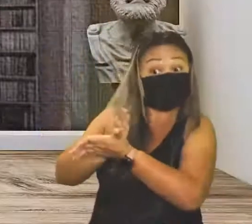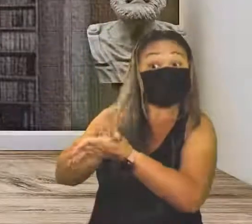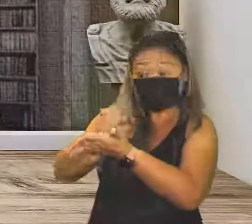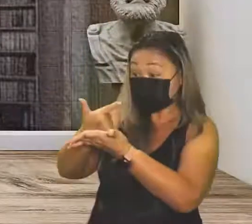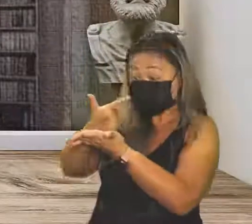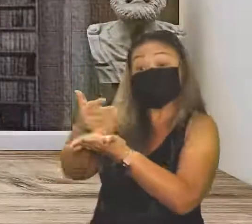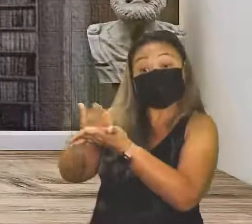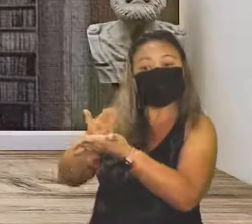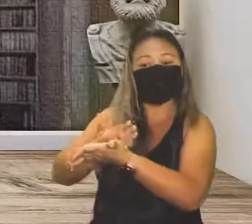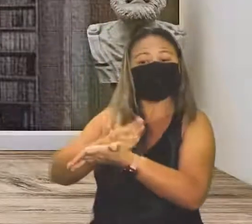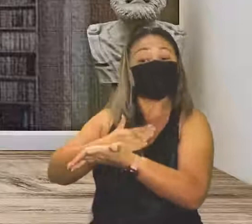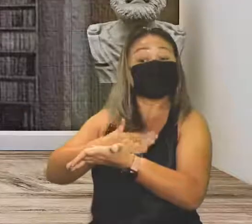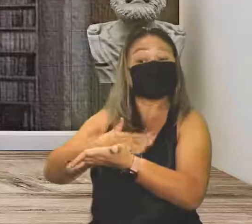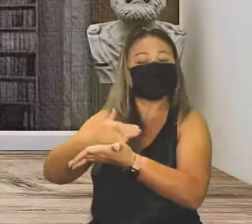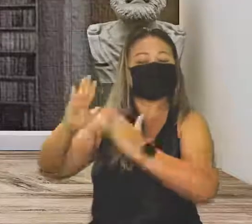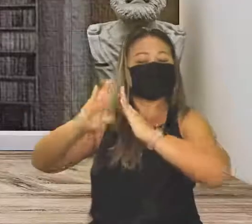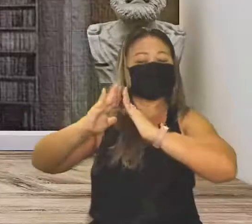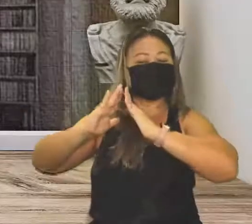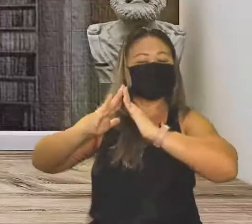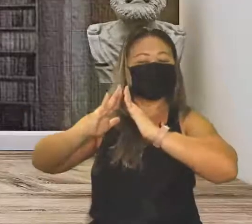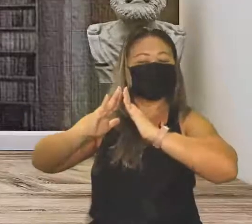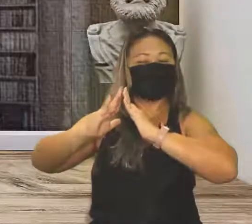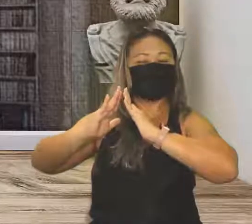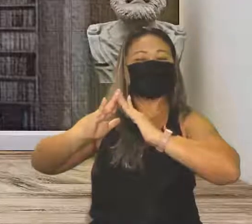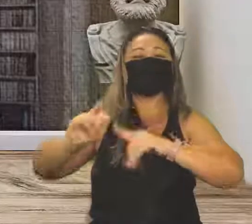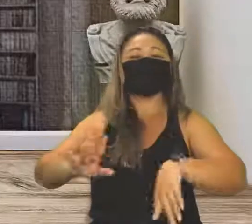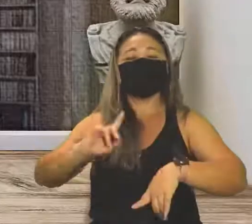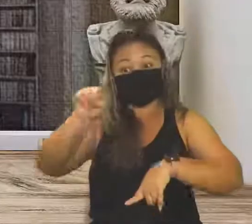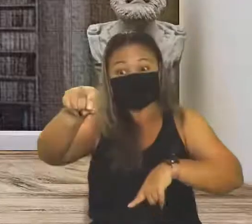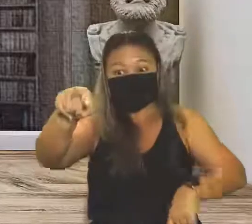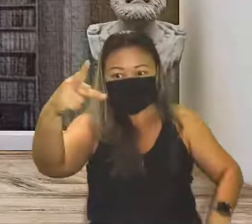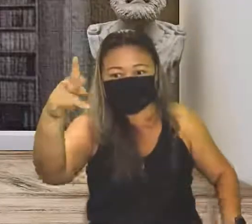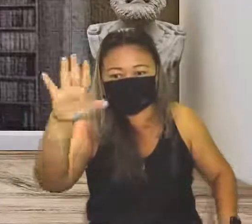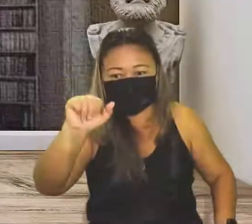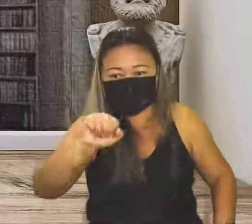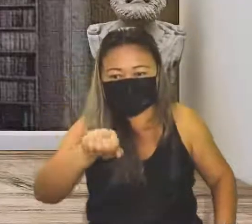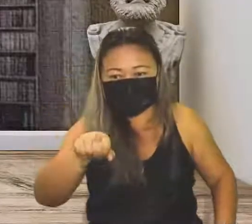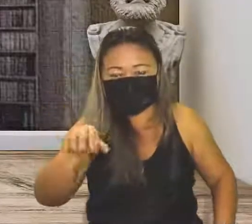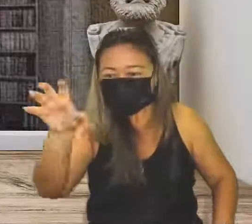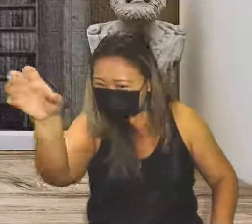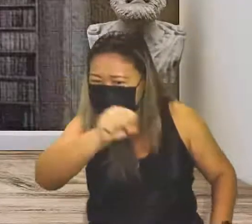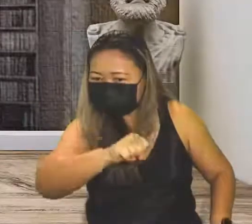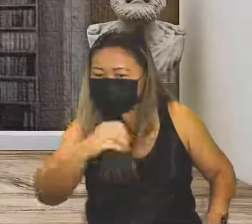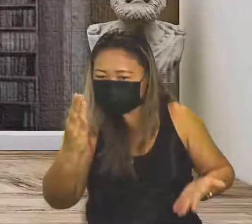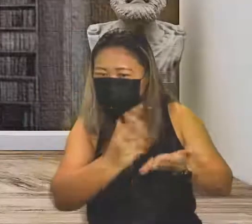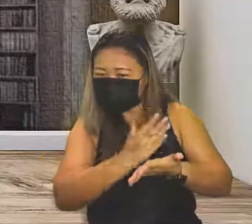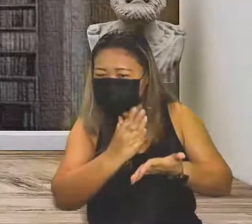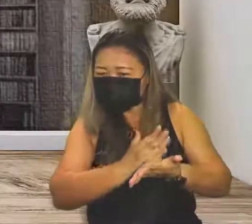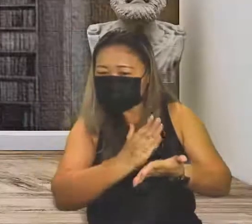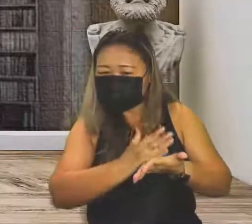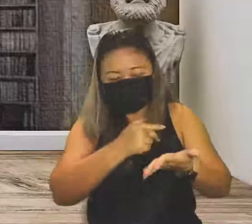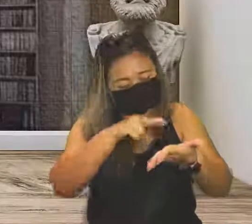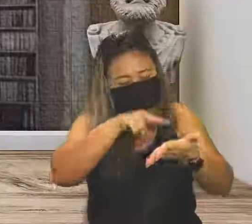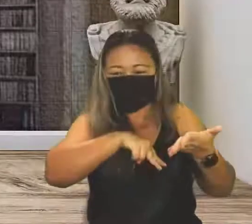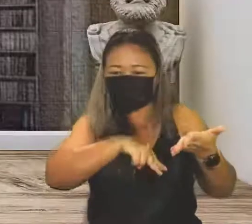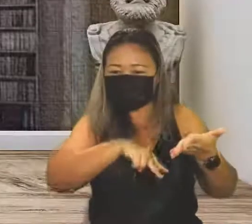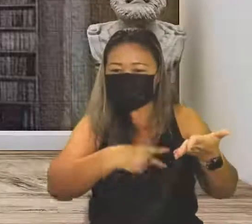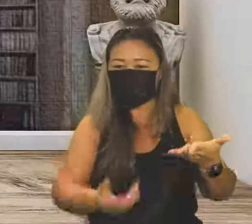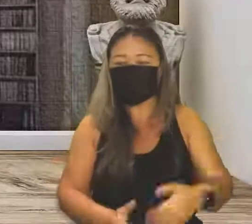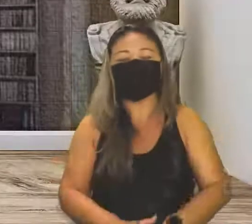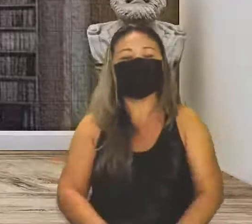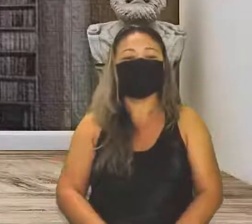já pegou o livro dela e vai ler em casa. Aí depois, você já pegou o seu? Pega aí o seu livro, começa a ler.